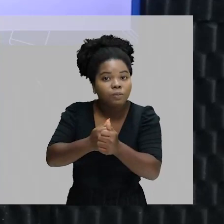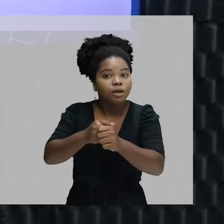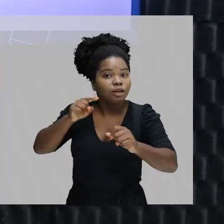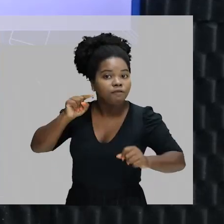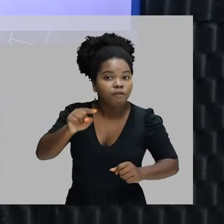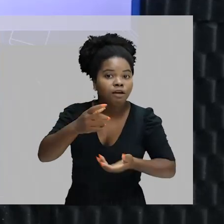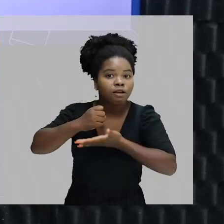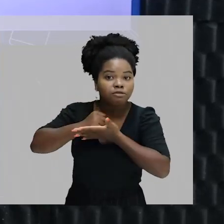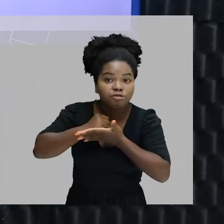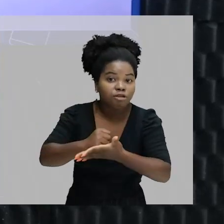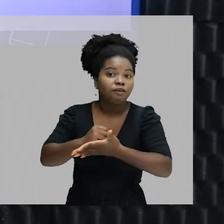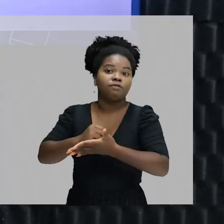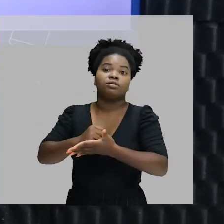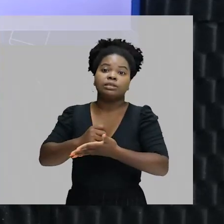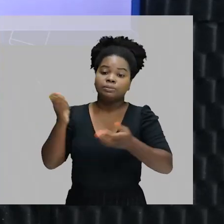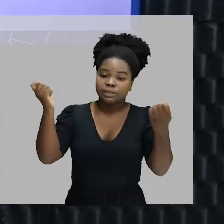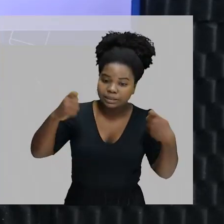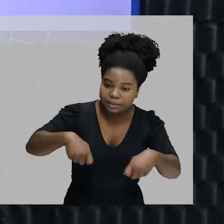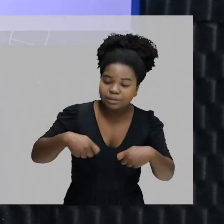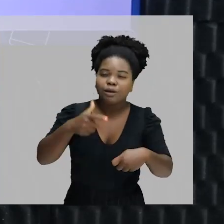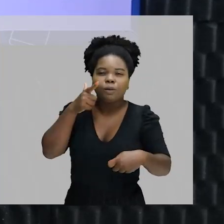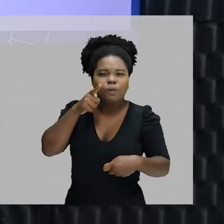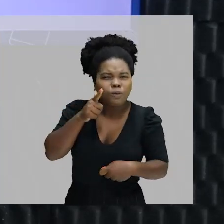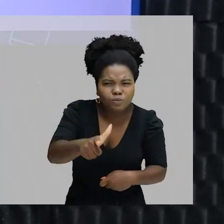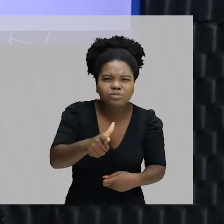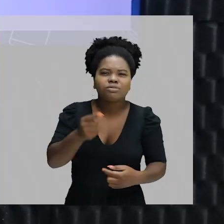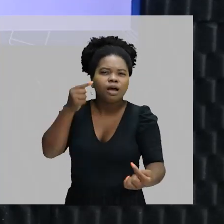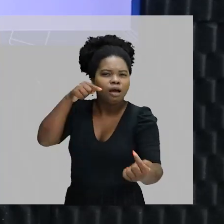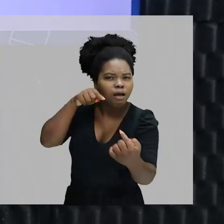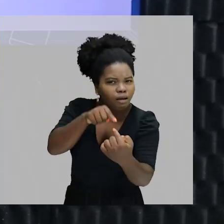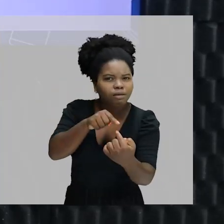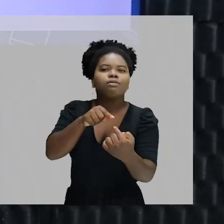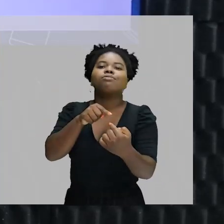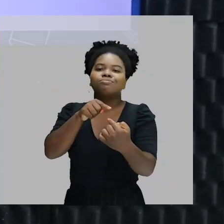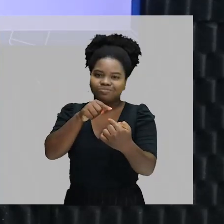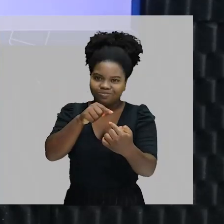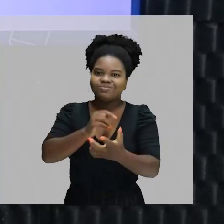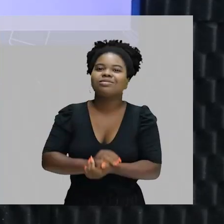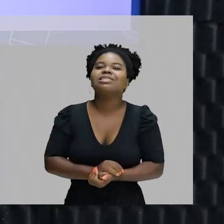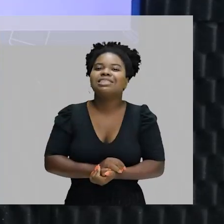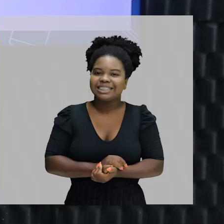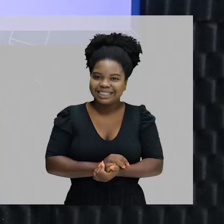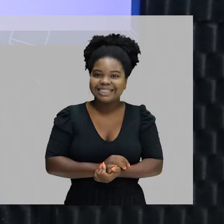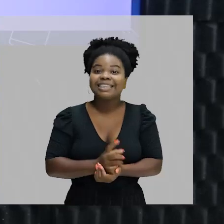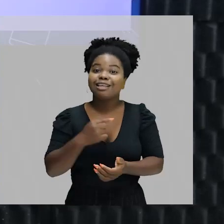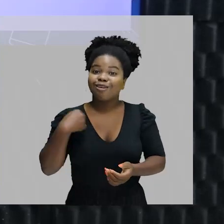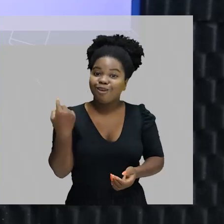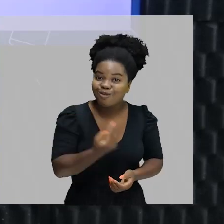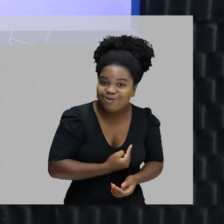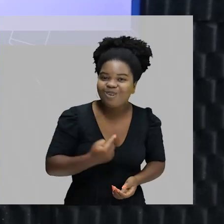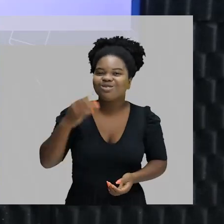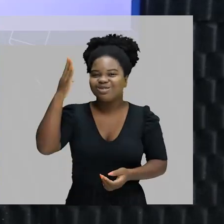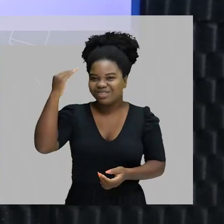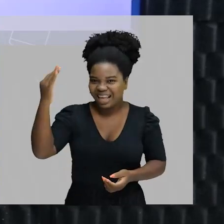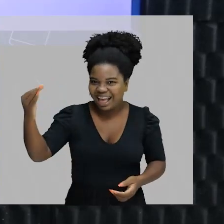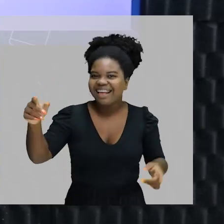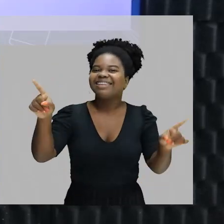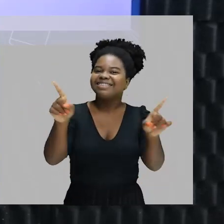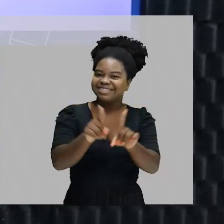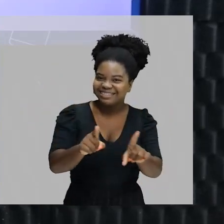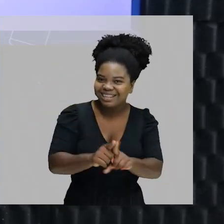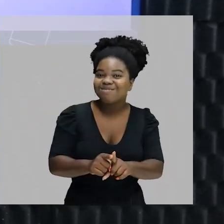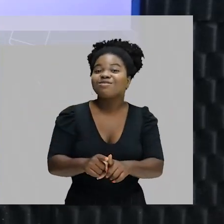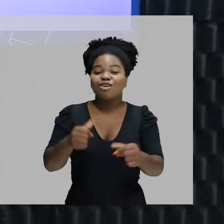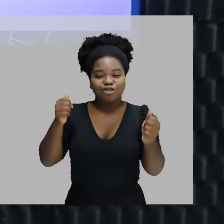te ajudar, para que tu possa alcançar os teus objetivos, que é o nosso principal sucesso, tá certo? Nós